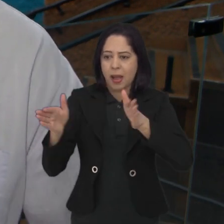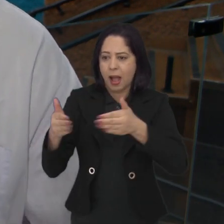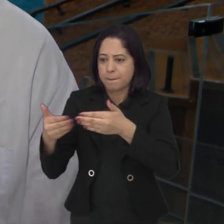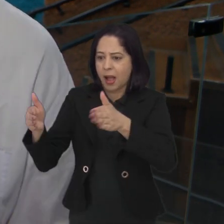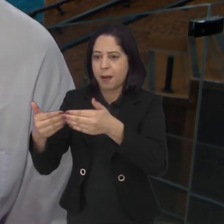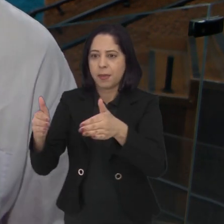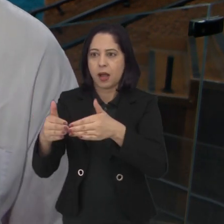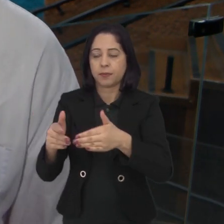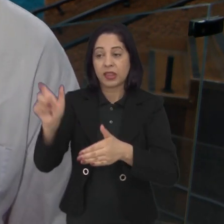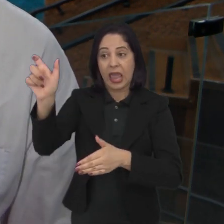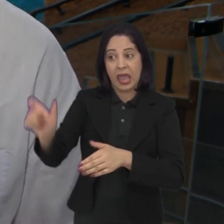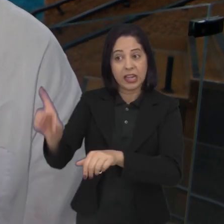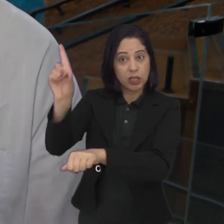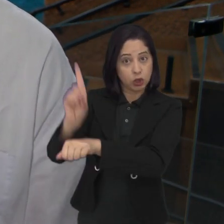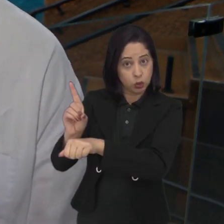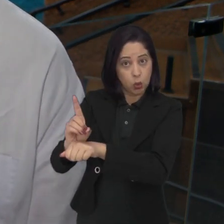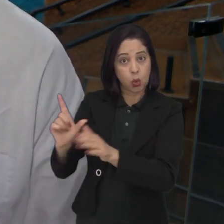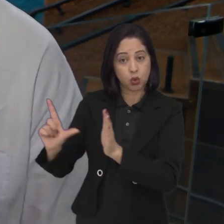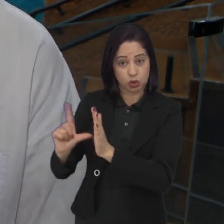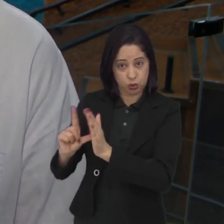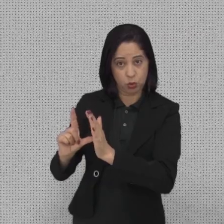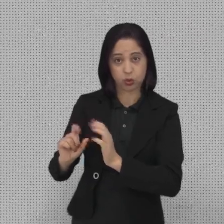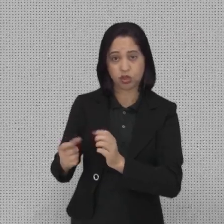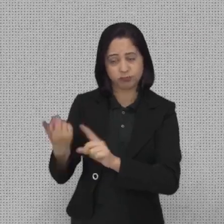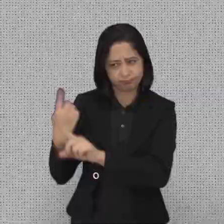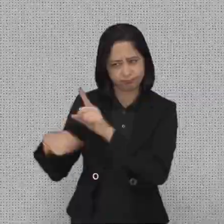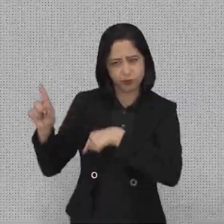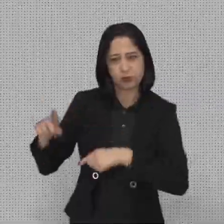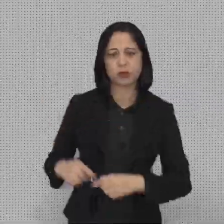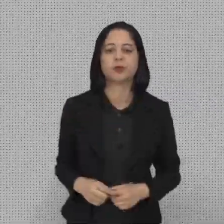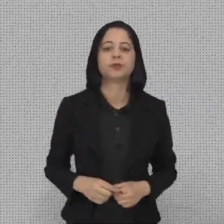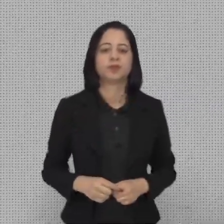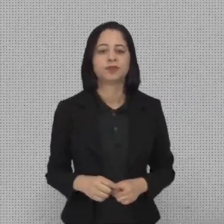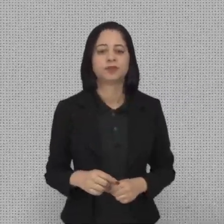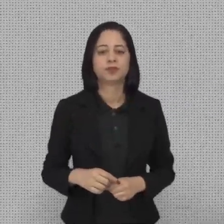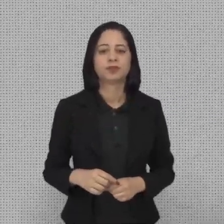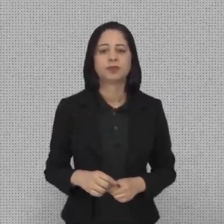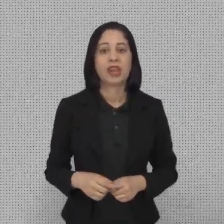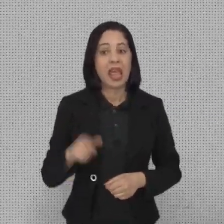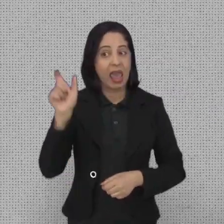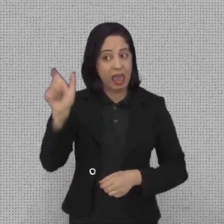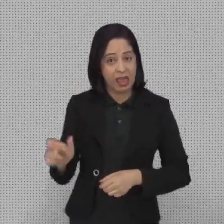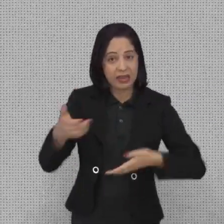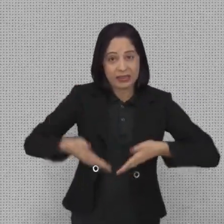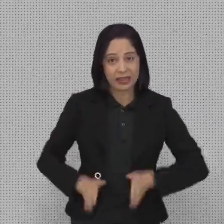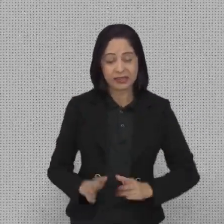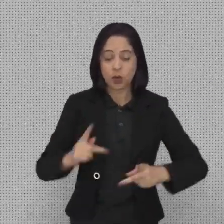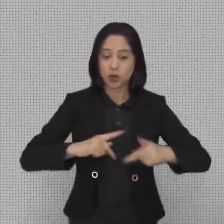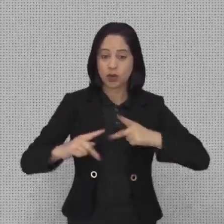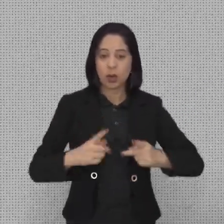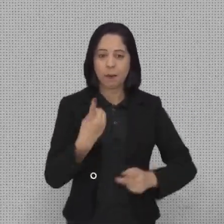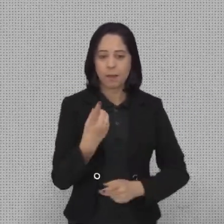então a ascensão dele vem muito por isso. João Cursino nasceu em São José dos Campos em